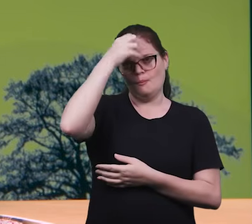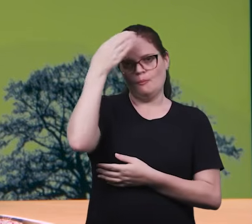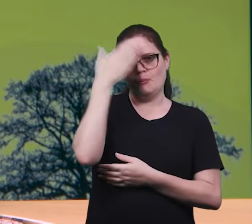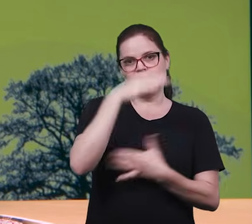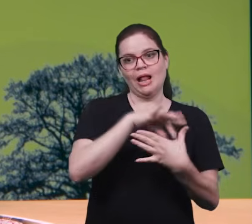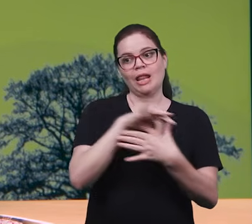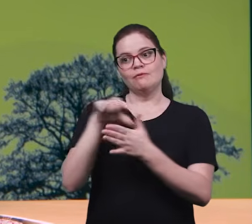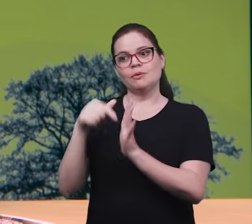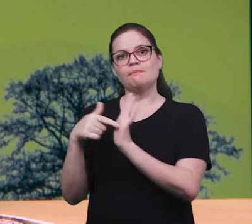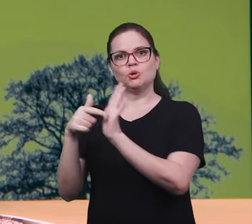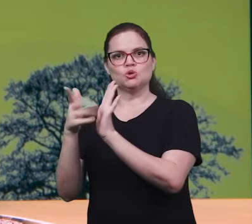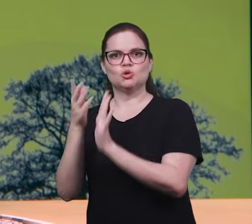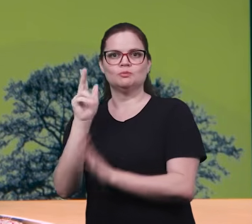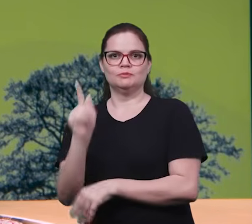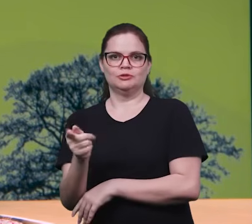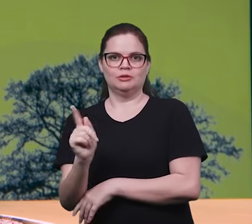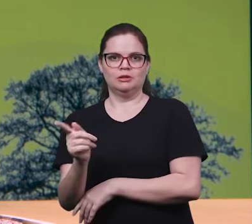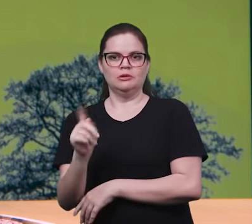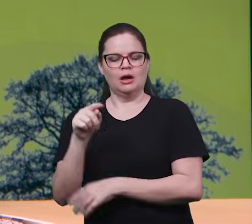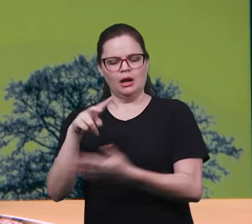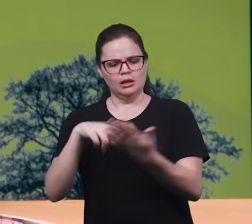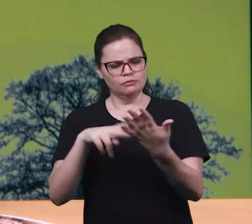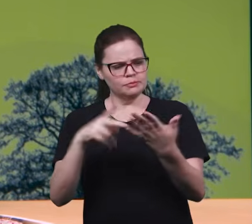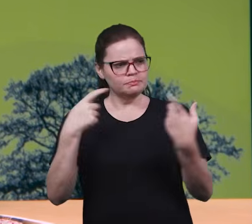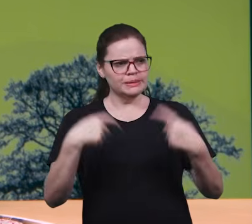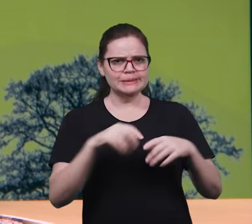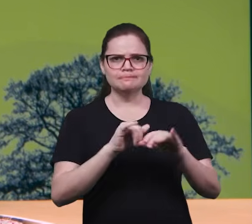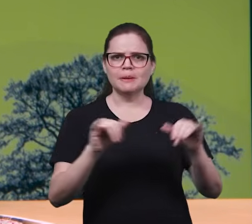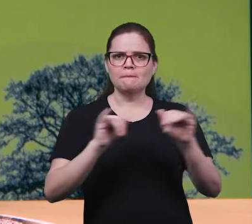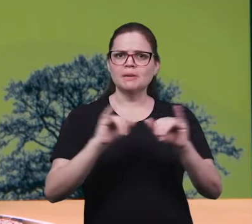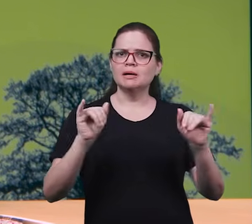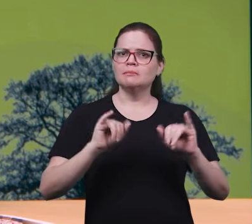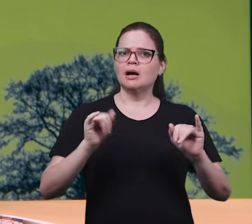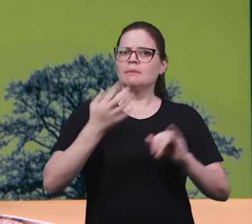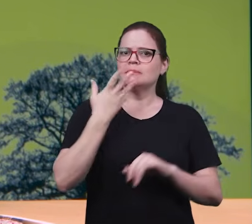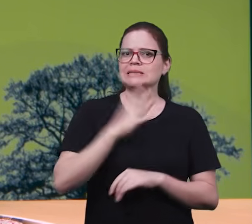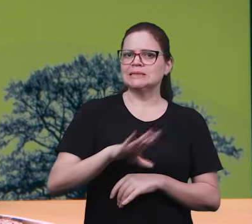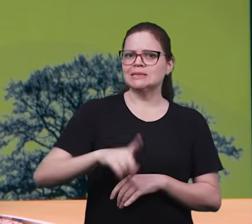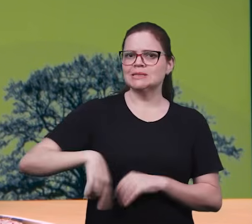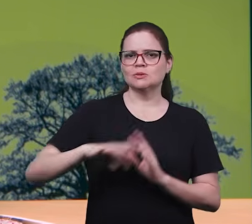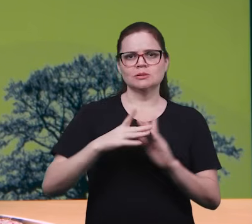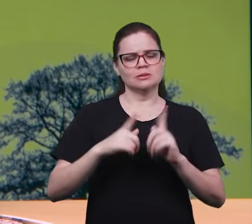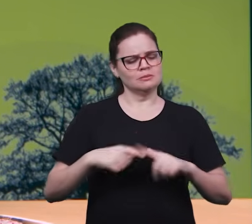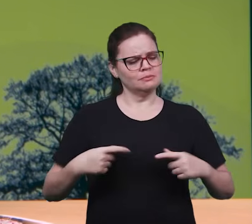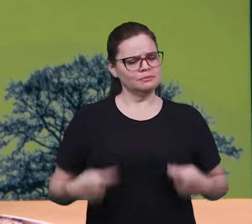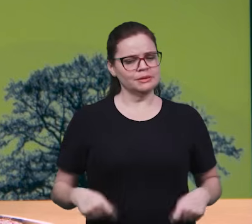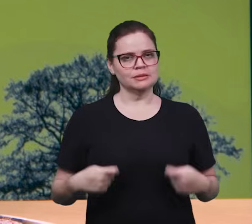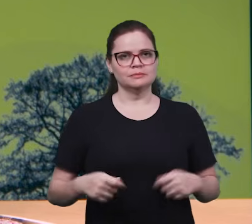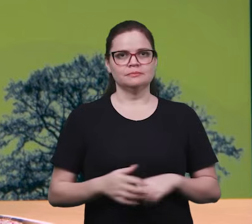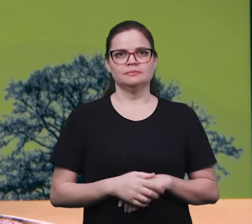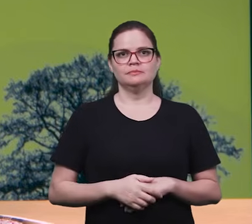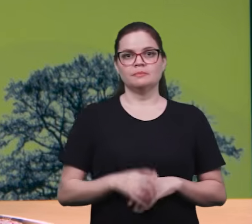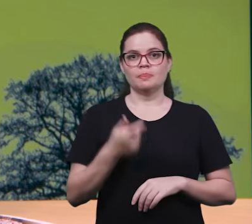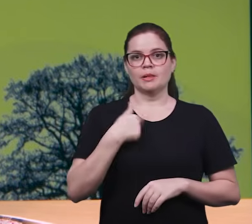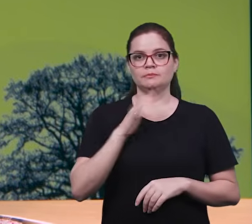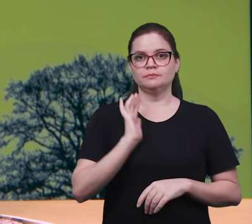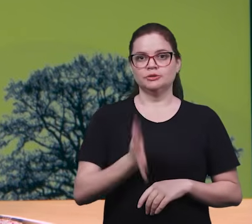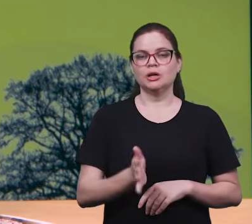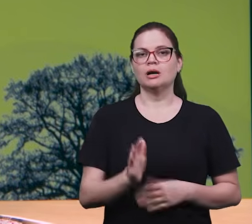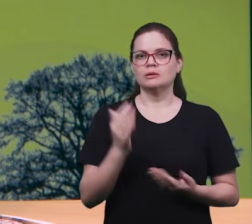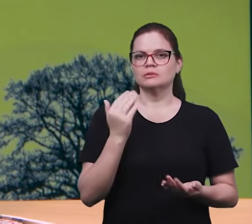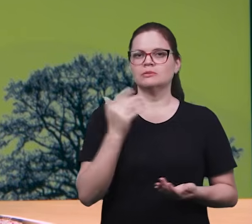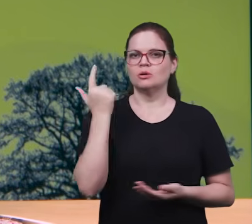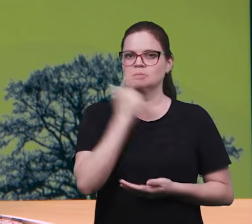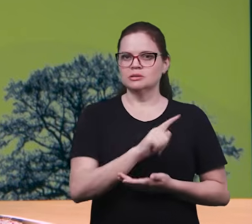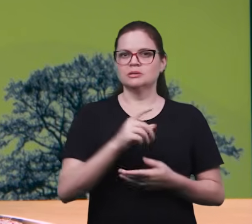viu, ele falou: isso precisa ser divulgado. As nossas crianças precisam ter acesso. eu já consegui compartilhar com algumas irmãs de outros